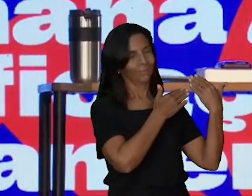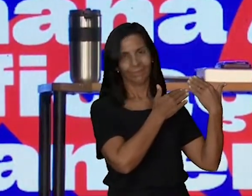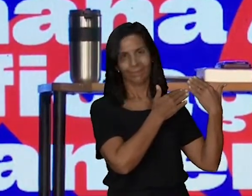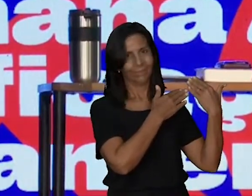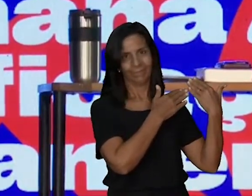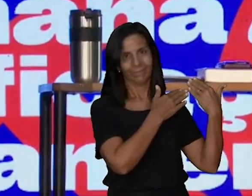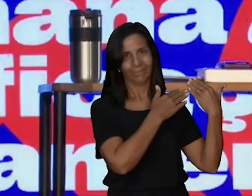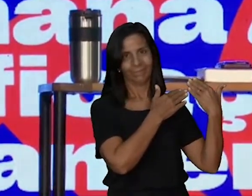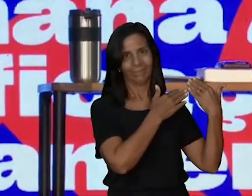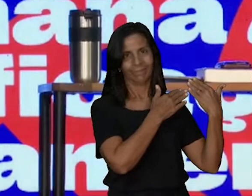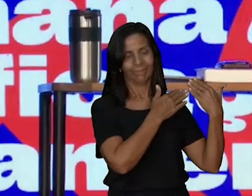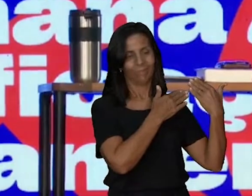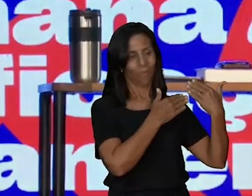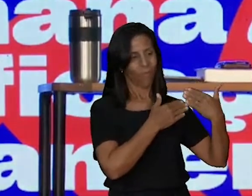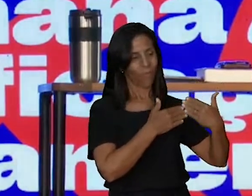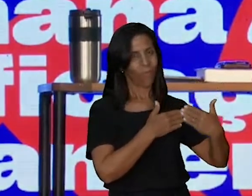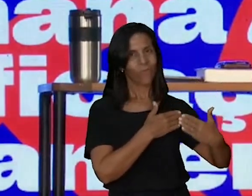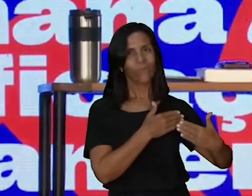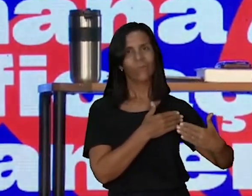Ele não